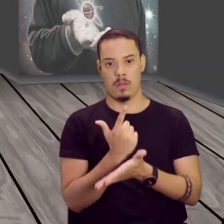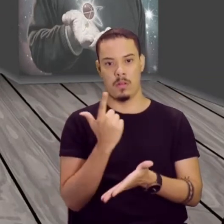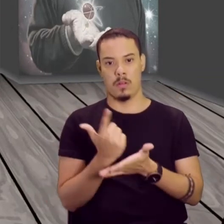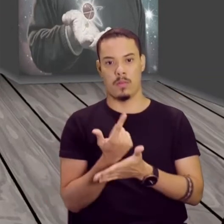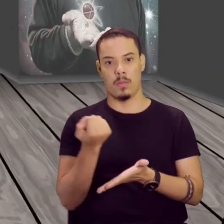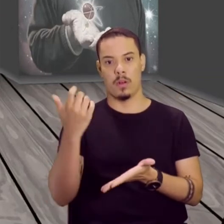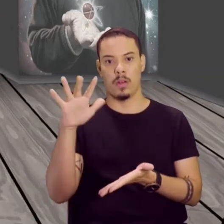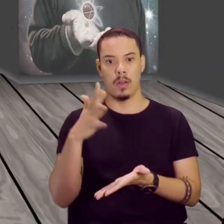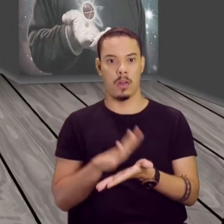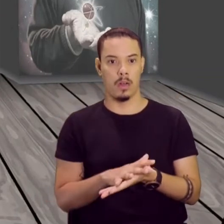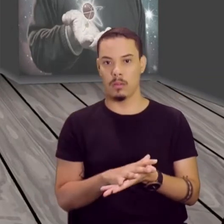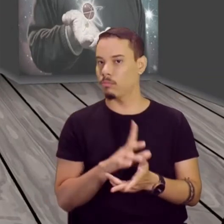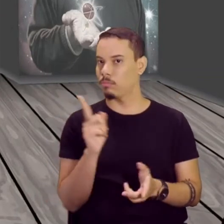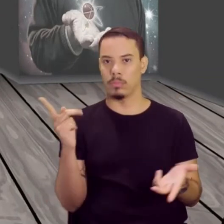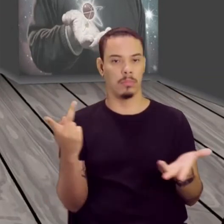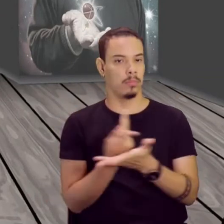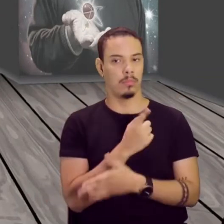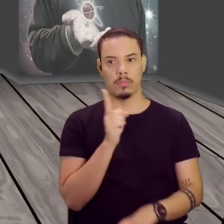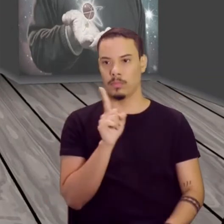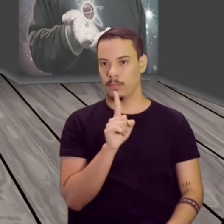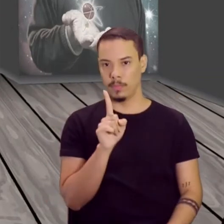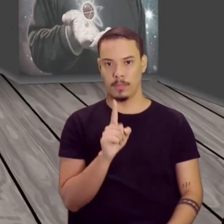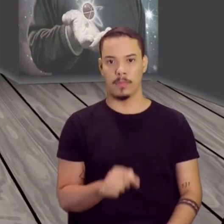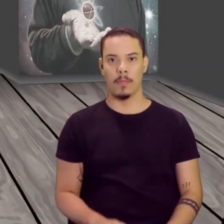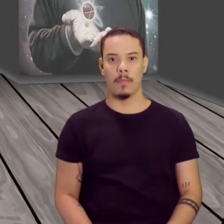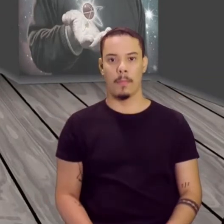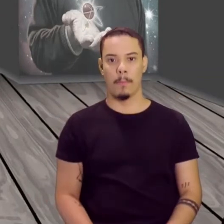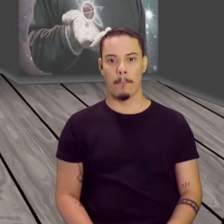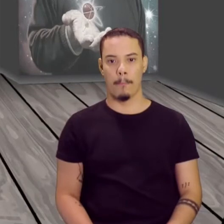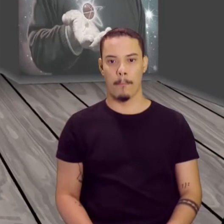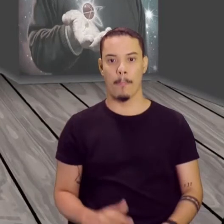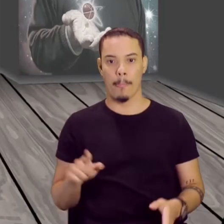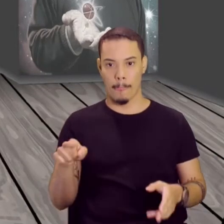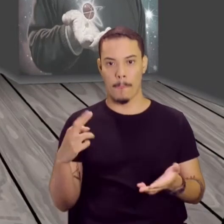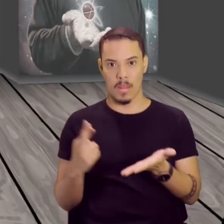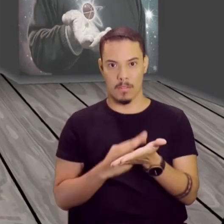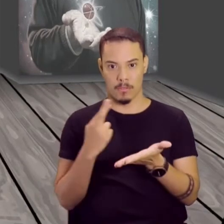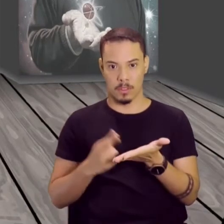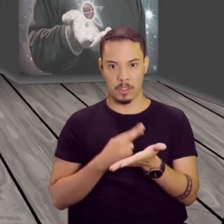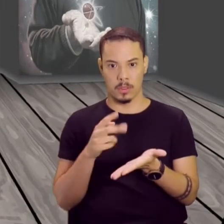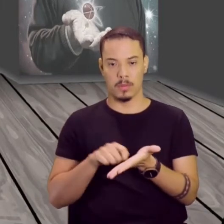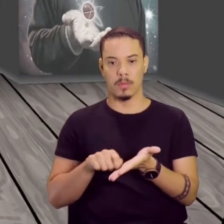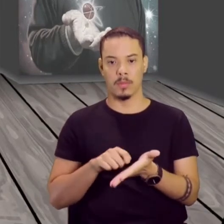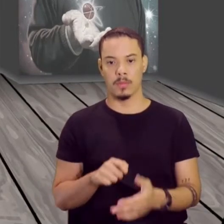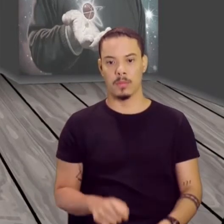depois, né? E não acontece. Ó, aqui, ó, revista, borracha, vamos ver.